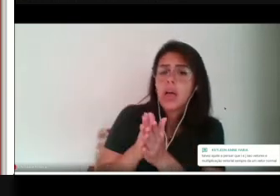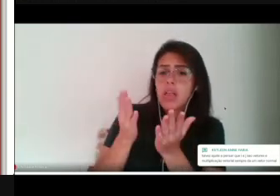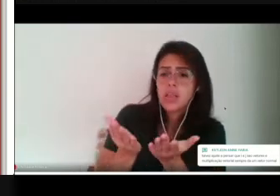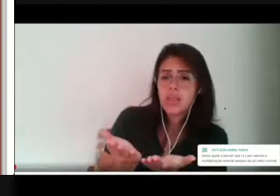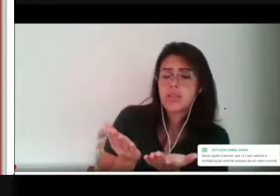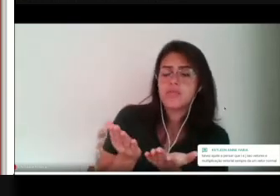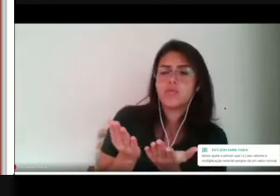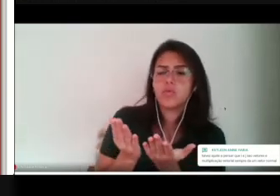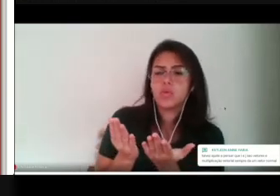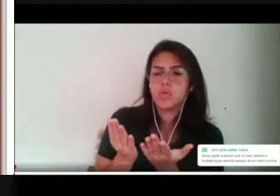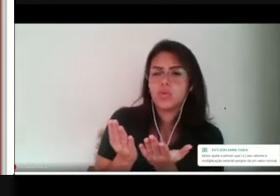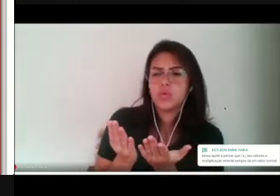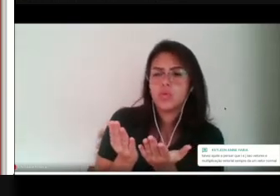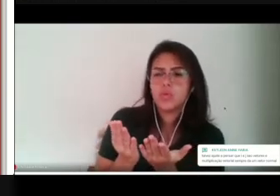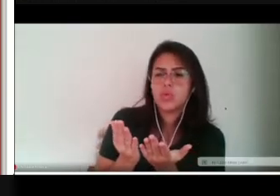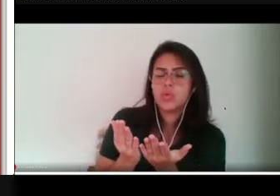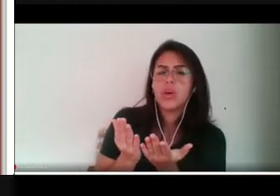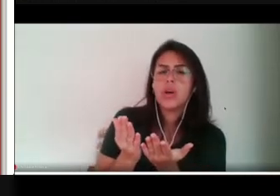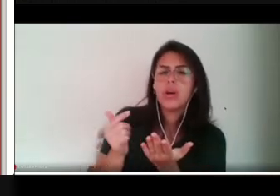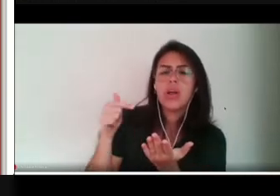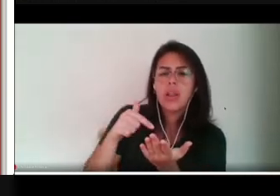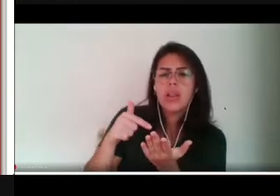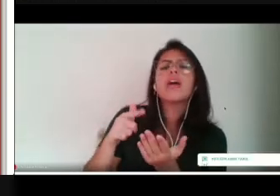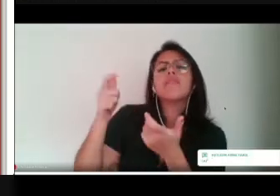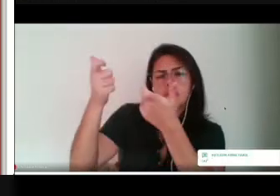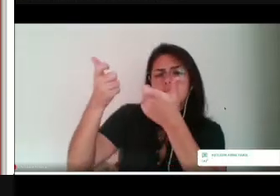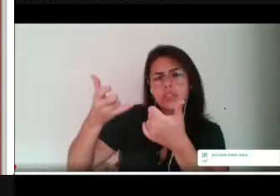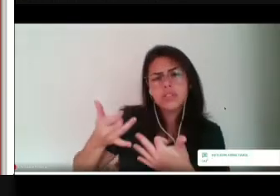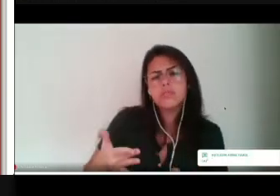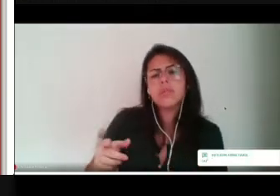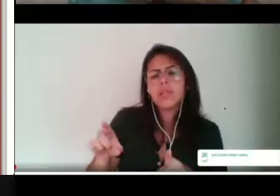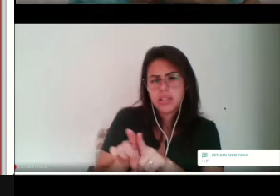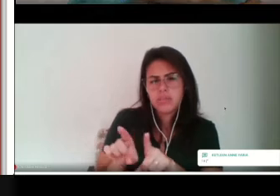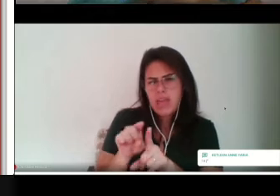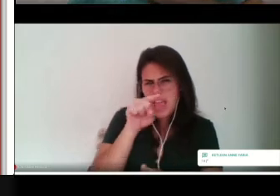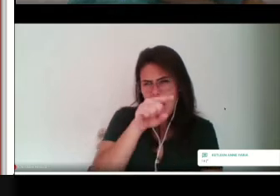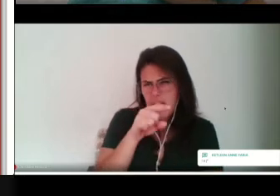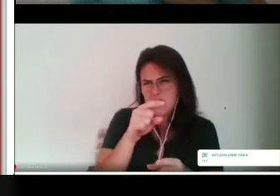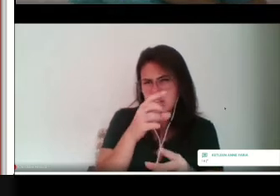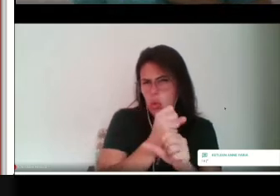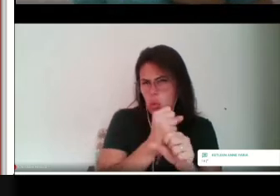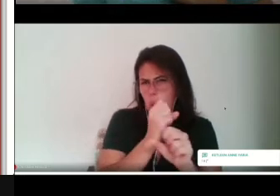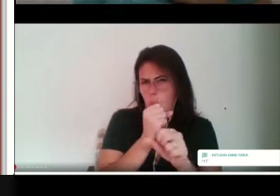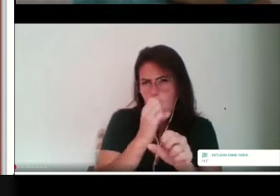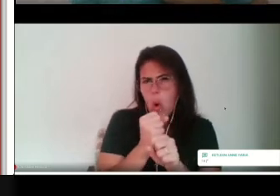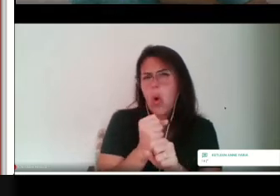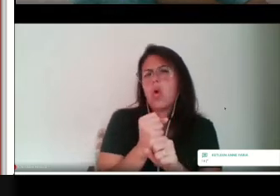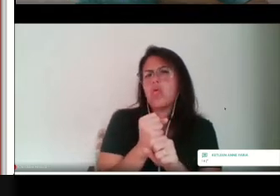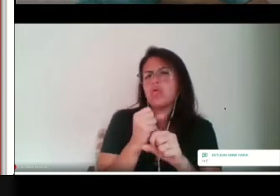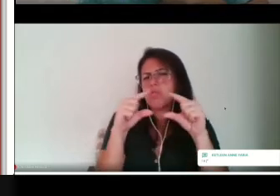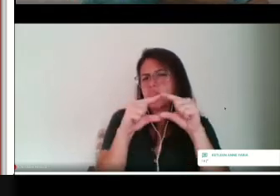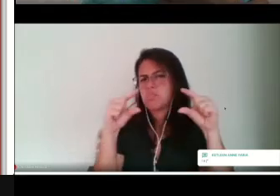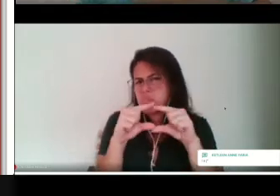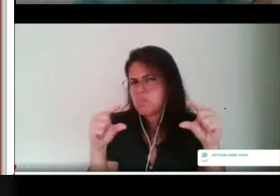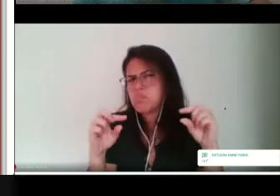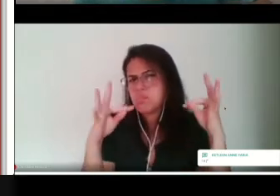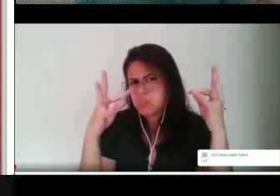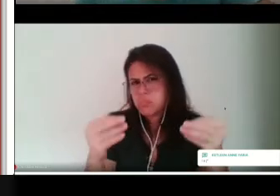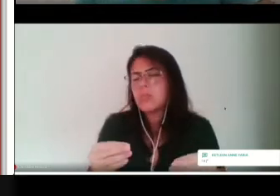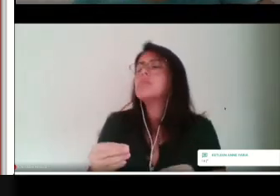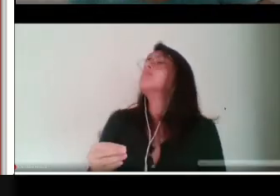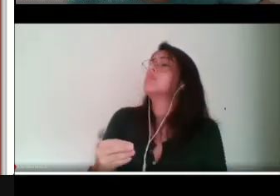do Zemans que fala essas contas aí também, não fala? A fórmula. Tudo que eu tô falando tem no livro texto, Luiz Felipe.